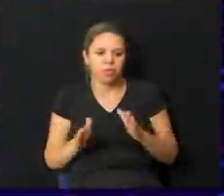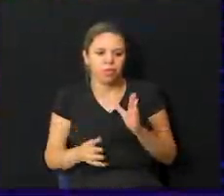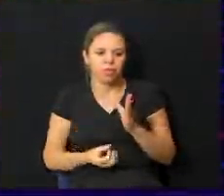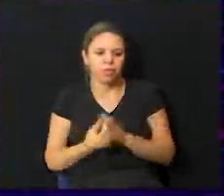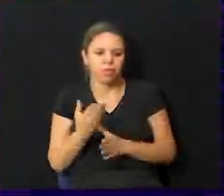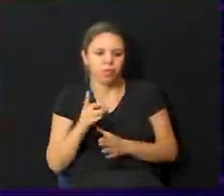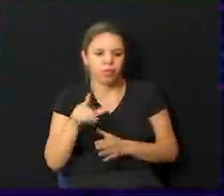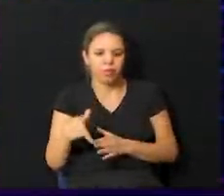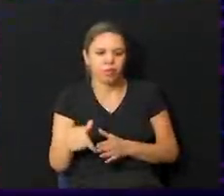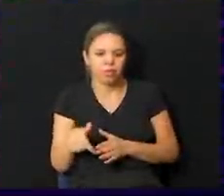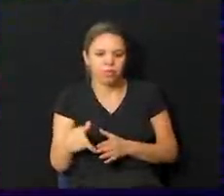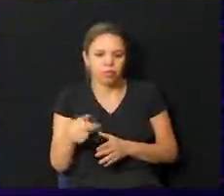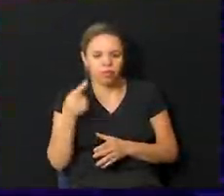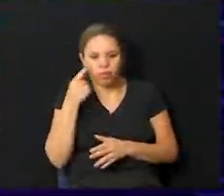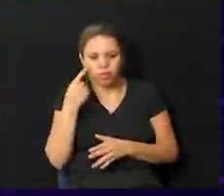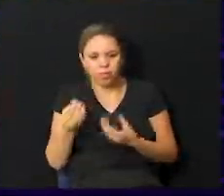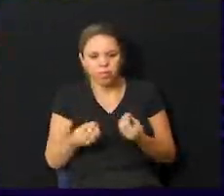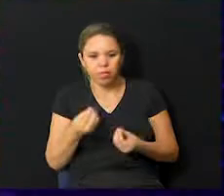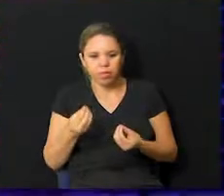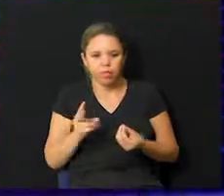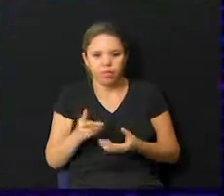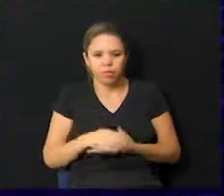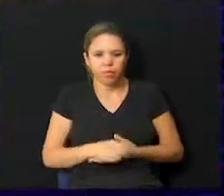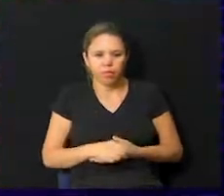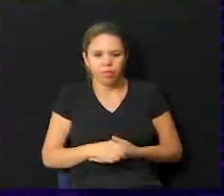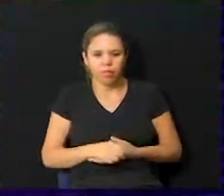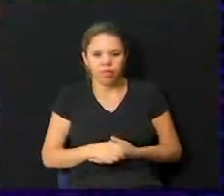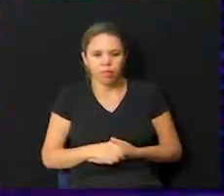né? Então depois a gente vê como continuar.